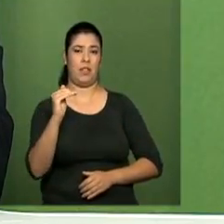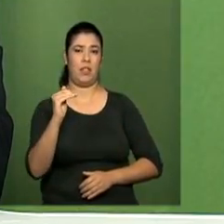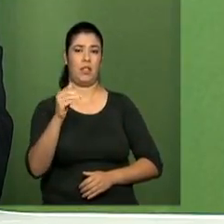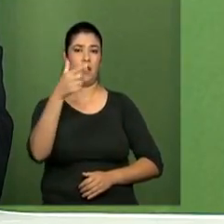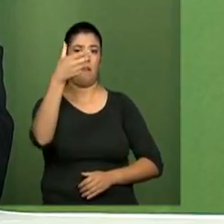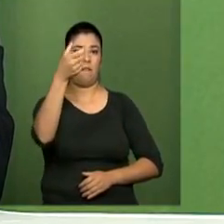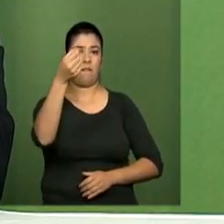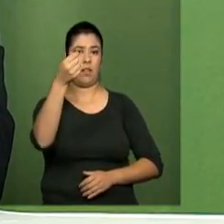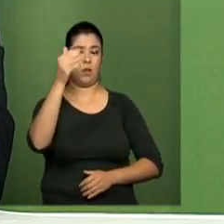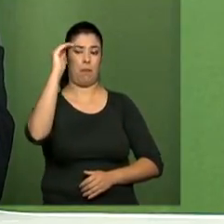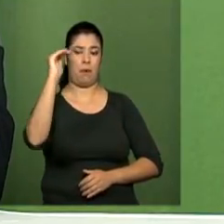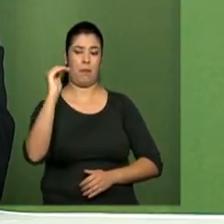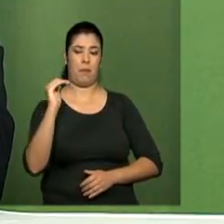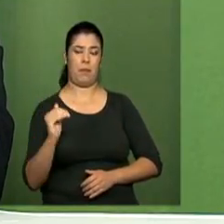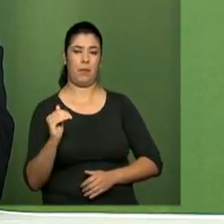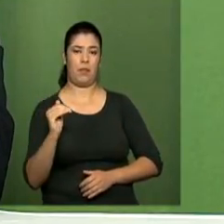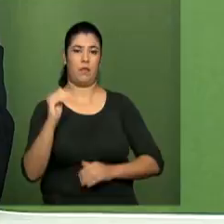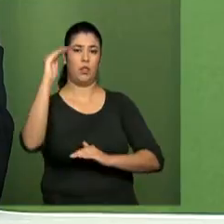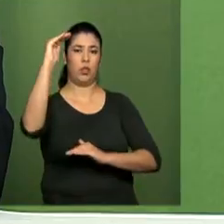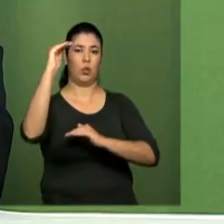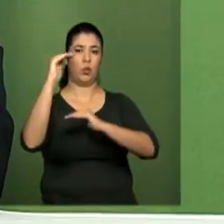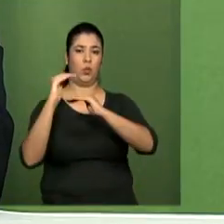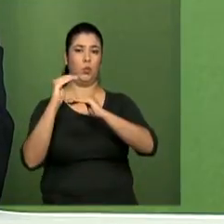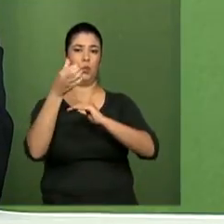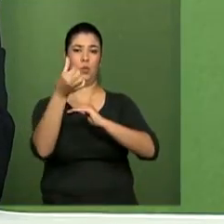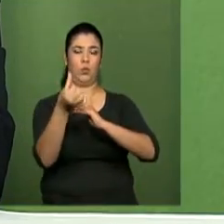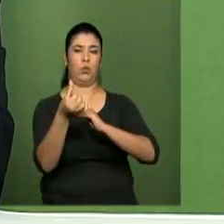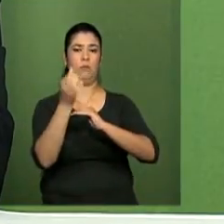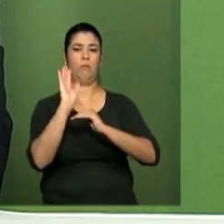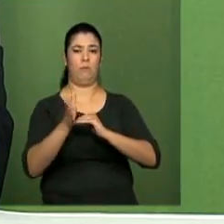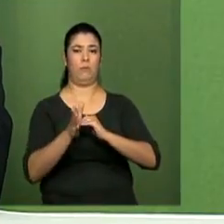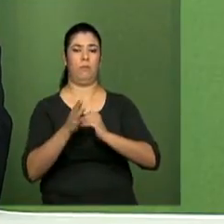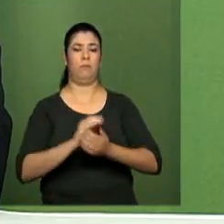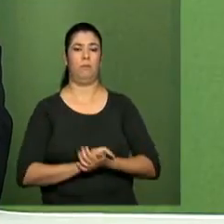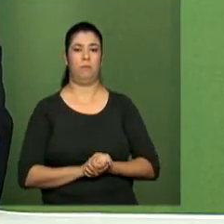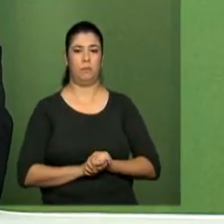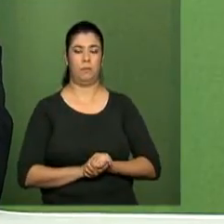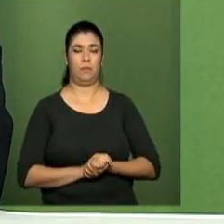atuais elas ficaram somente seis faixas